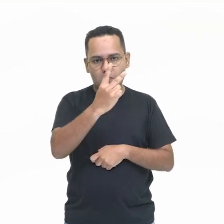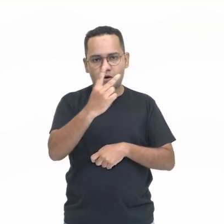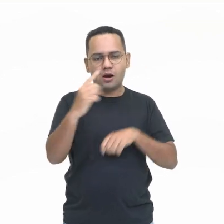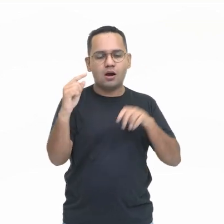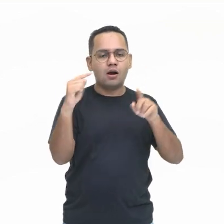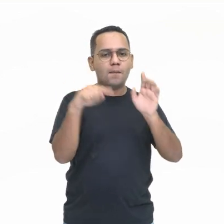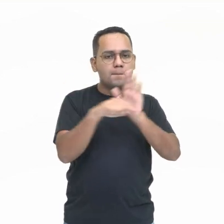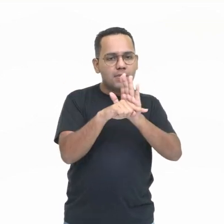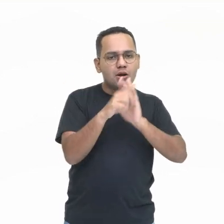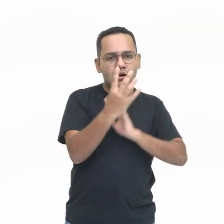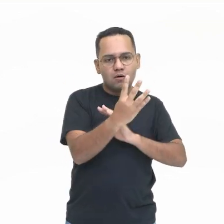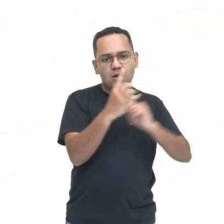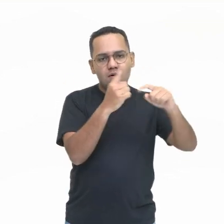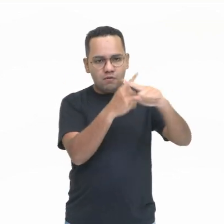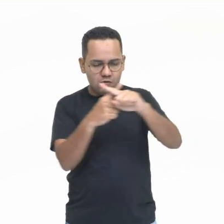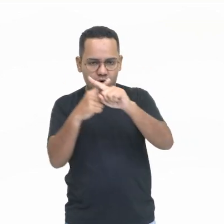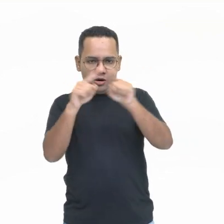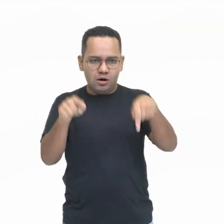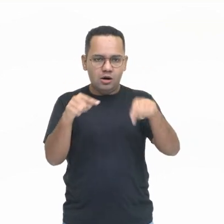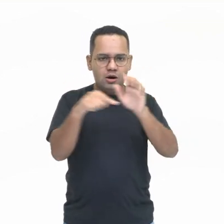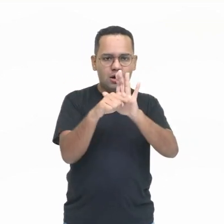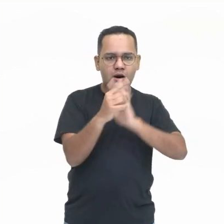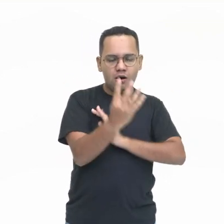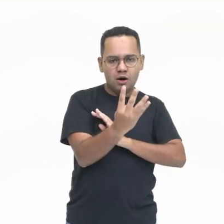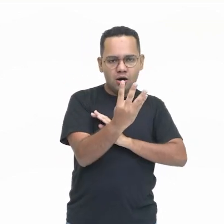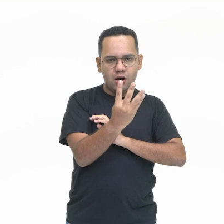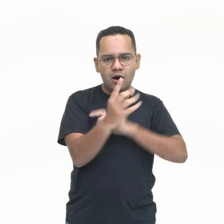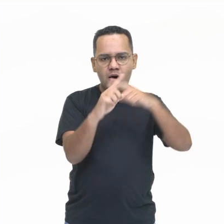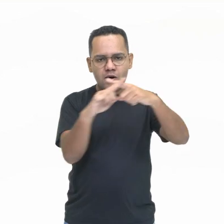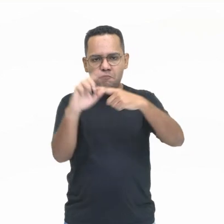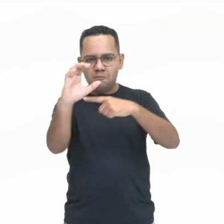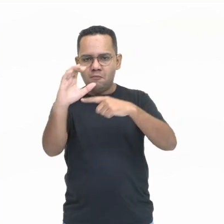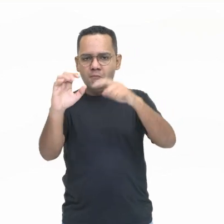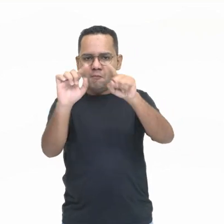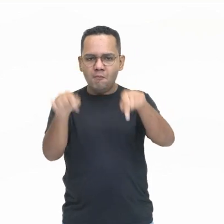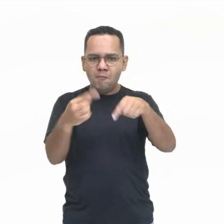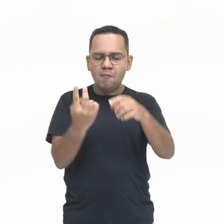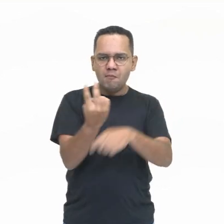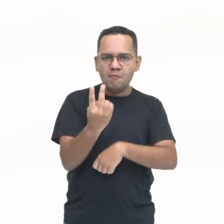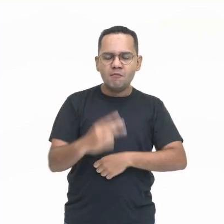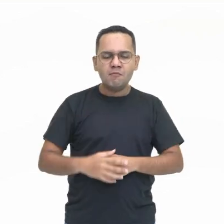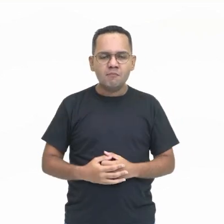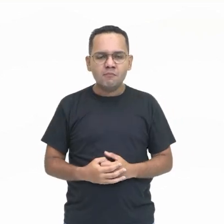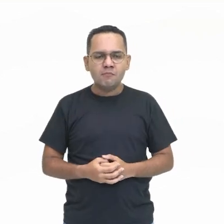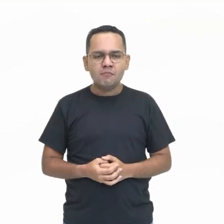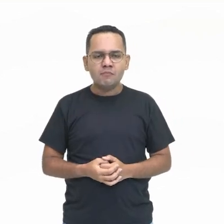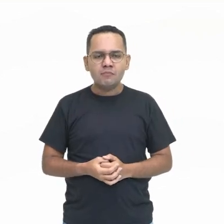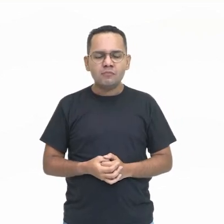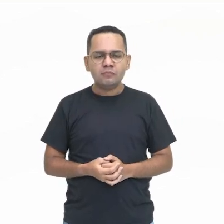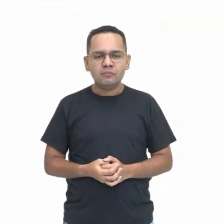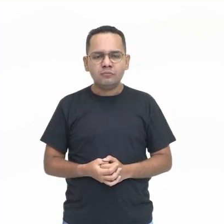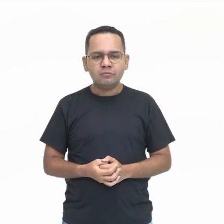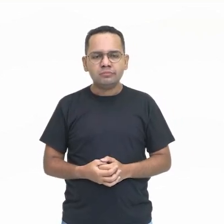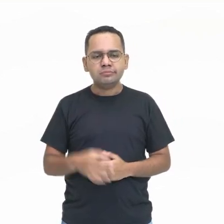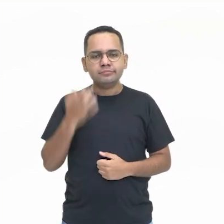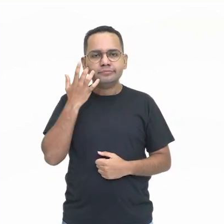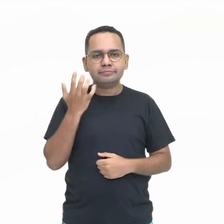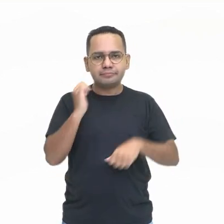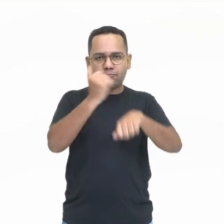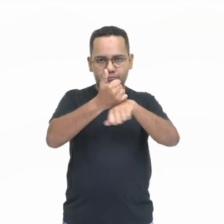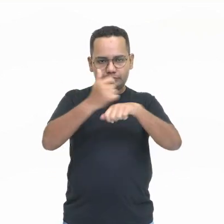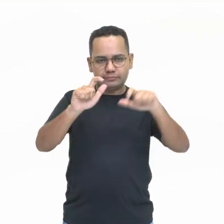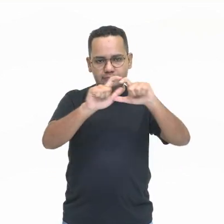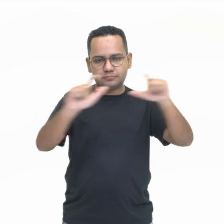2. Então, sabemos que o delta é B quadrado menos 4 vezes o A vezes o C. Então, vamos nessa fórmula